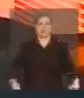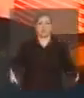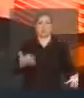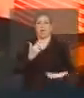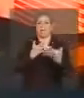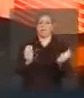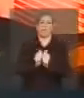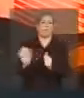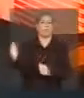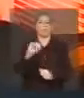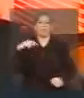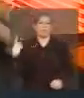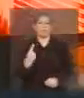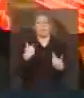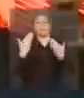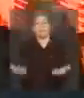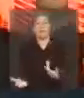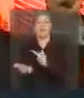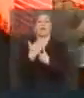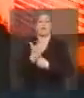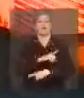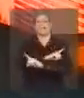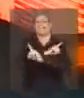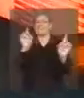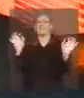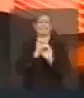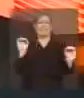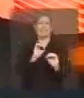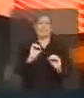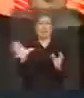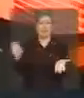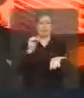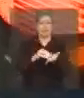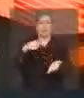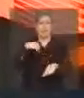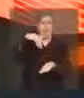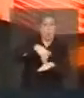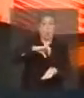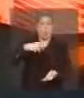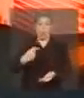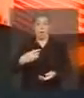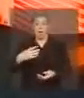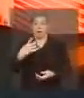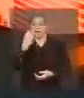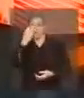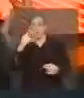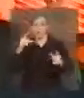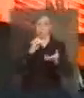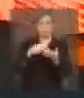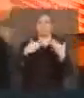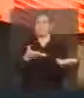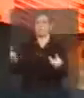ninguém. De pedir favor a quem quer que seja para me colocar na última, na primeira ou na página do meio.